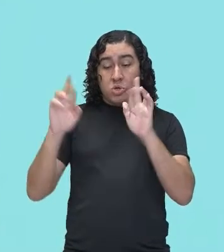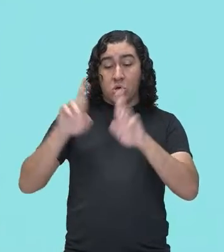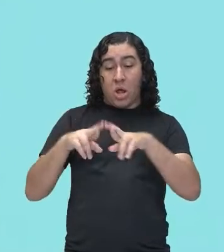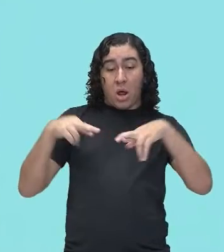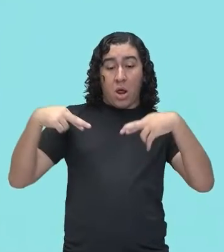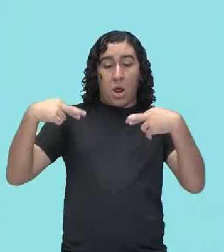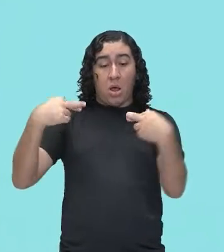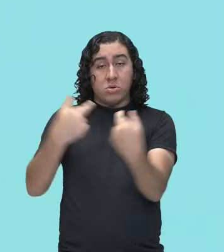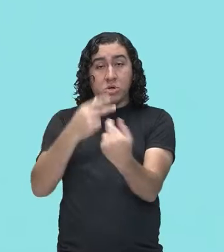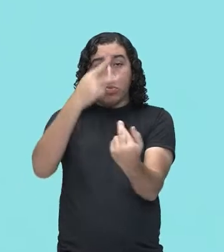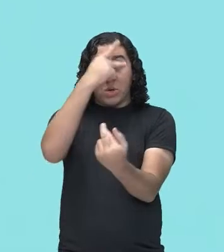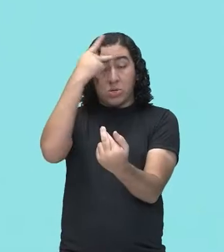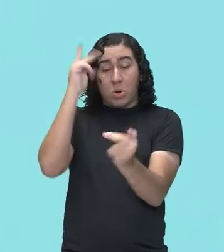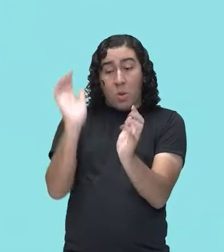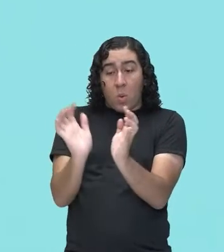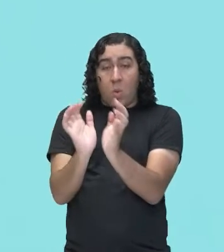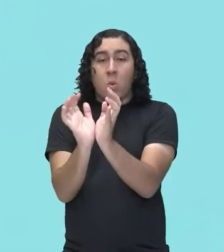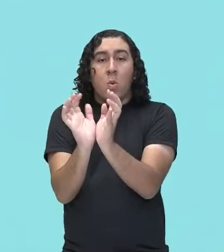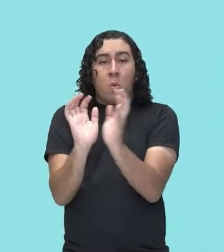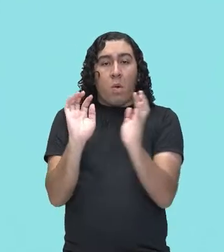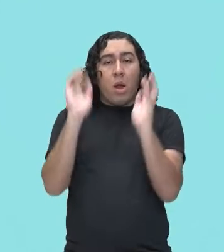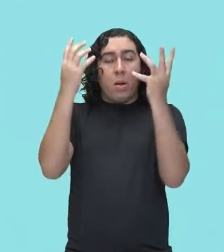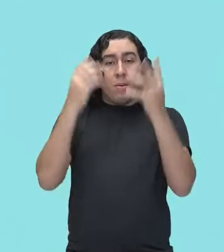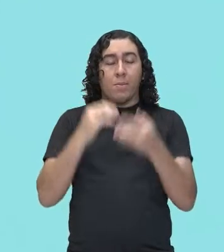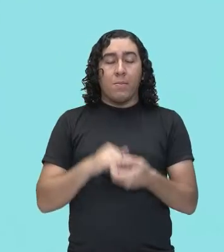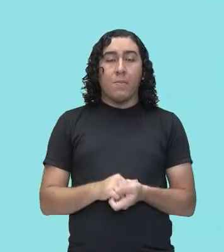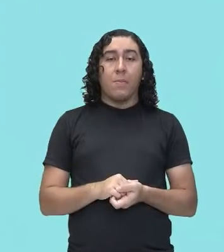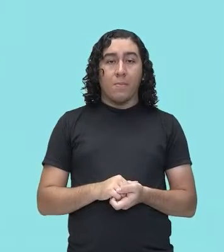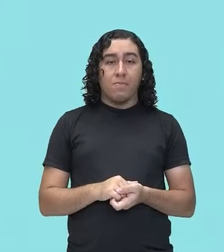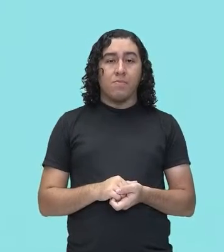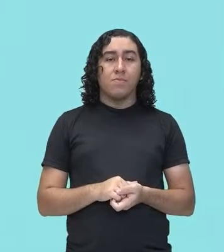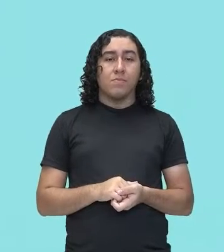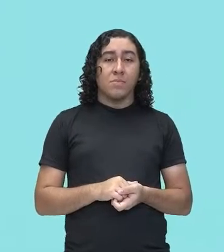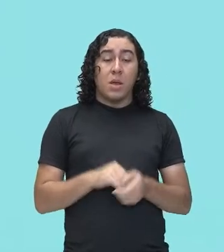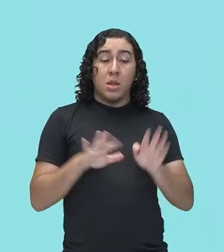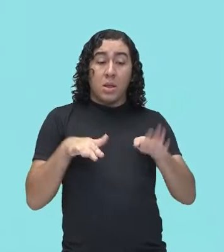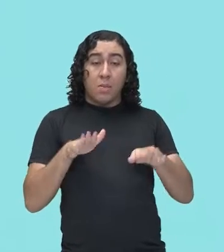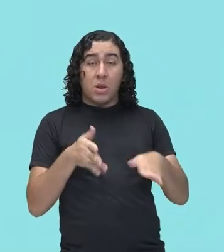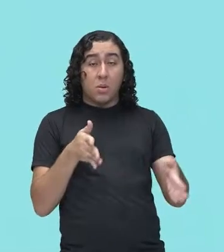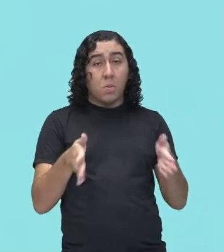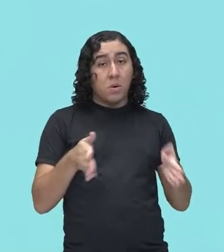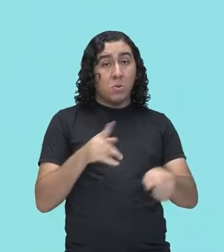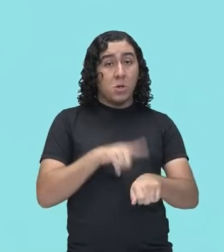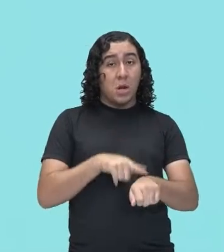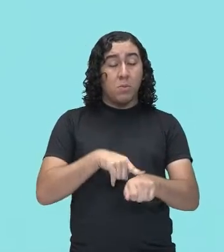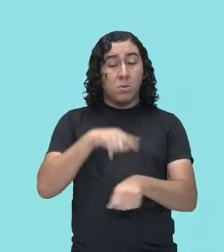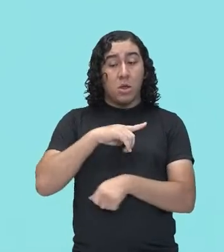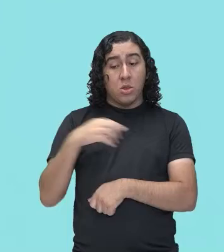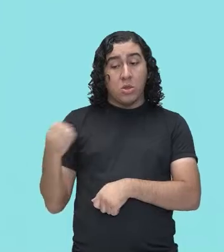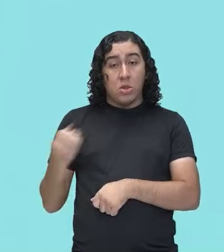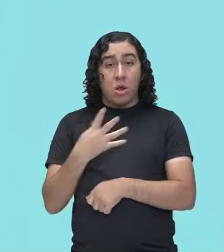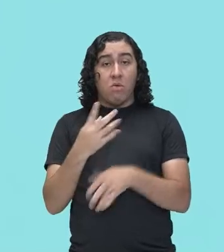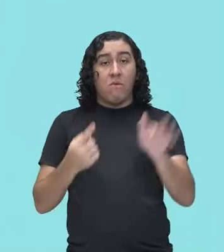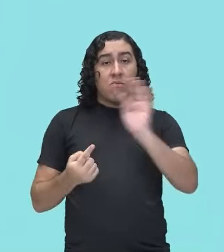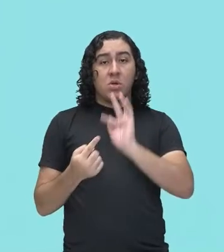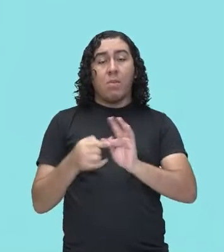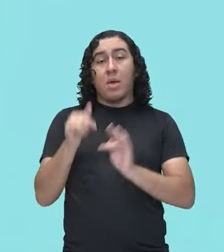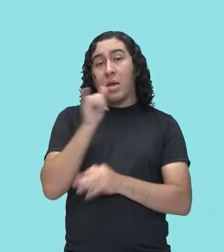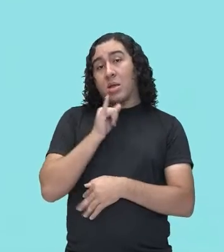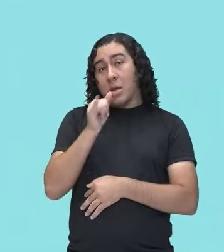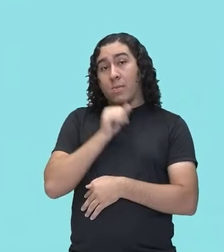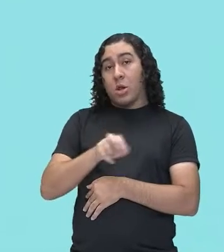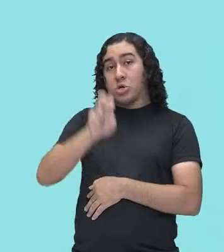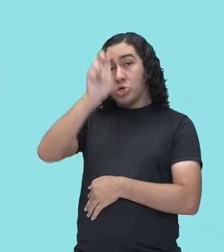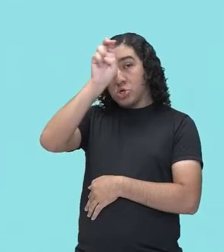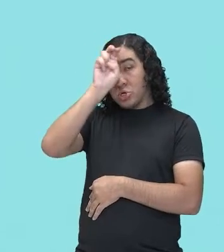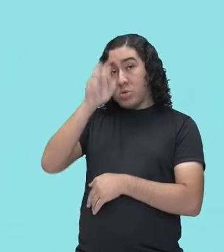arte, em cada época, ela vai tendo novas funções. Por exemplo, no Egito Antigo, em toda a